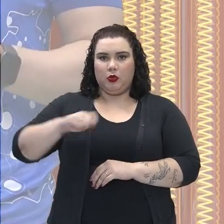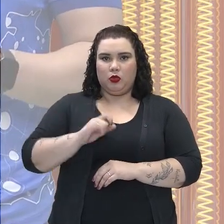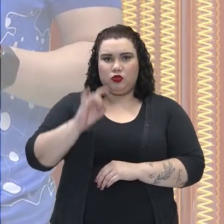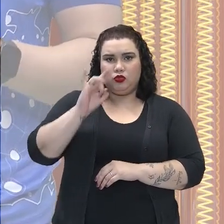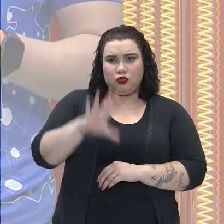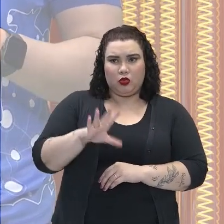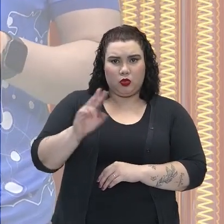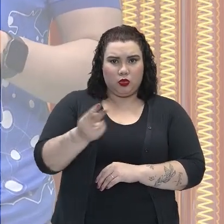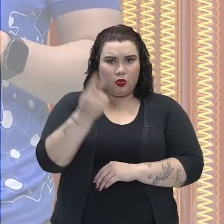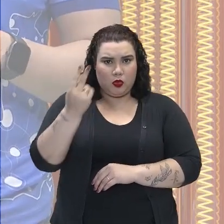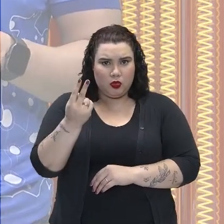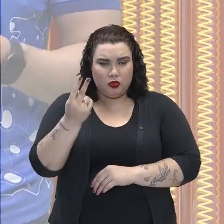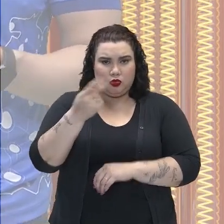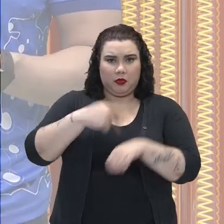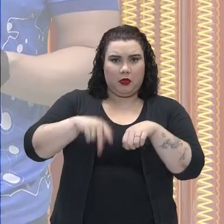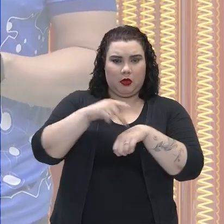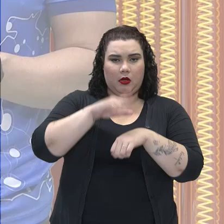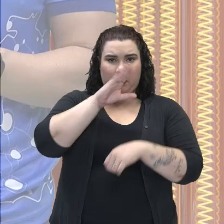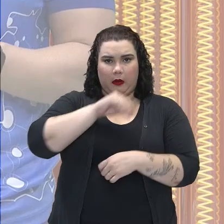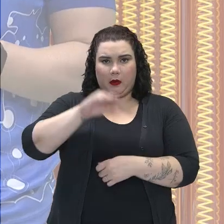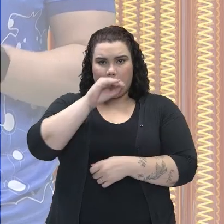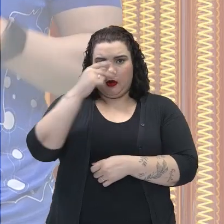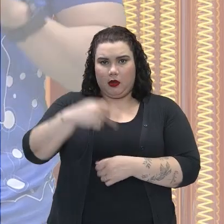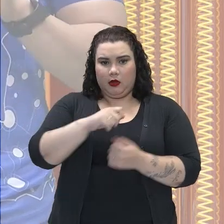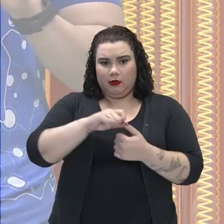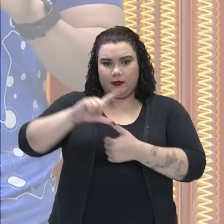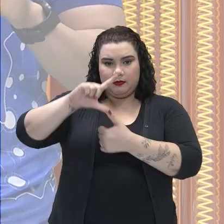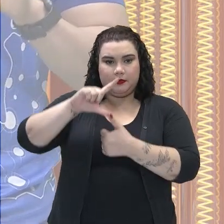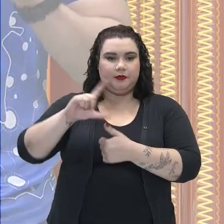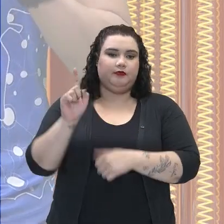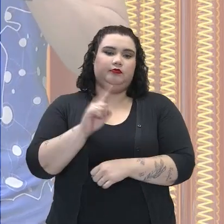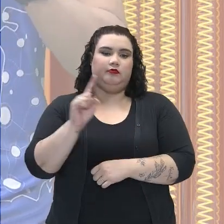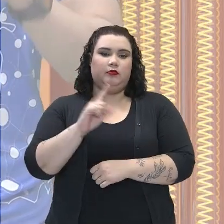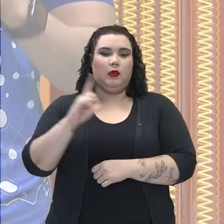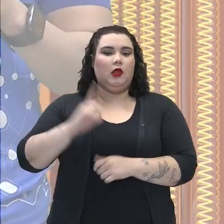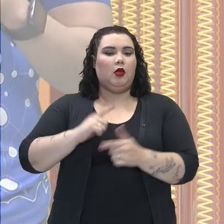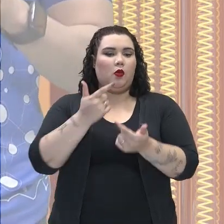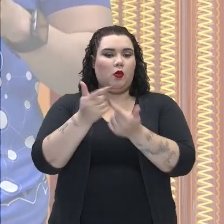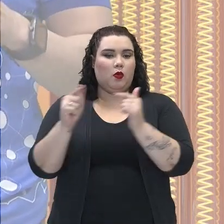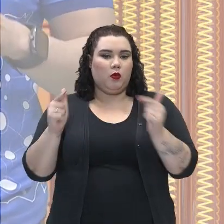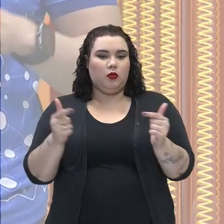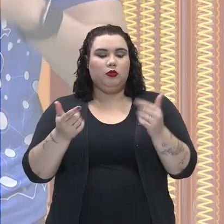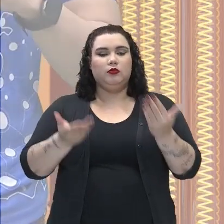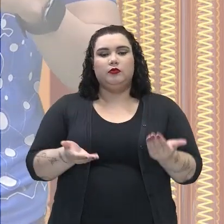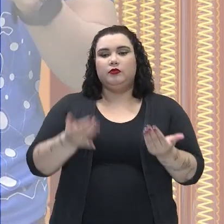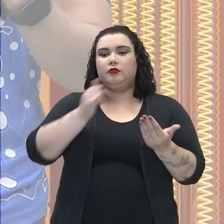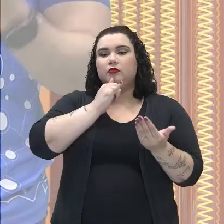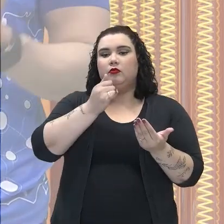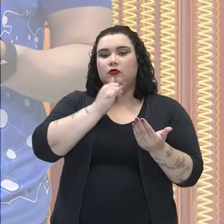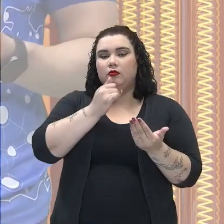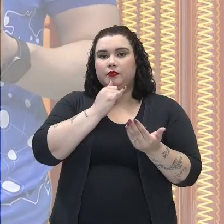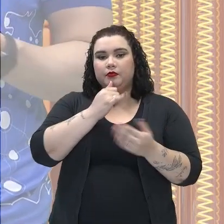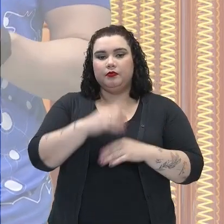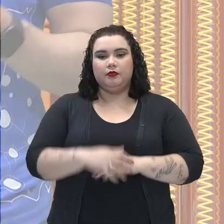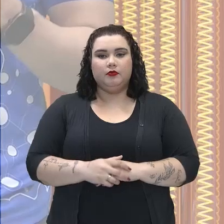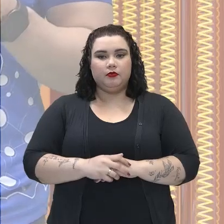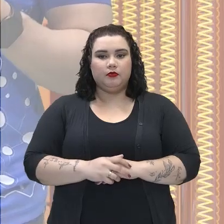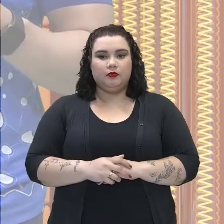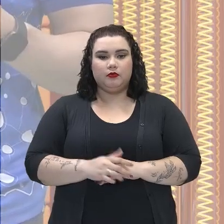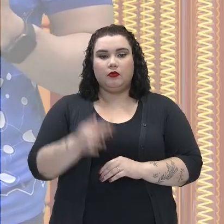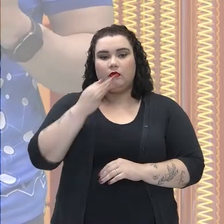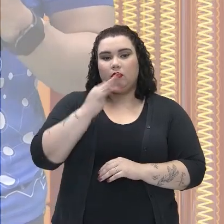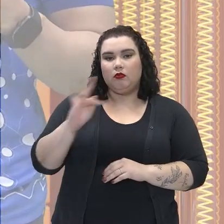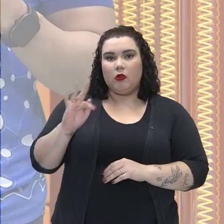únicos idiomas falados aqui na América Latina? Não, nós temos outros idiomas. Quais são esses outros idiomas, professor?